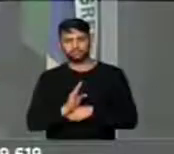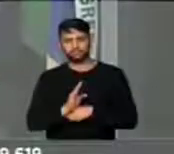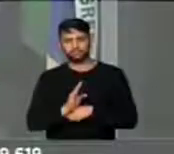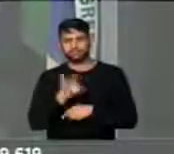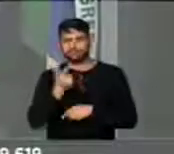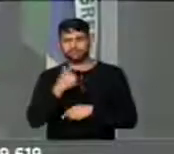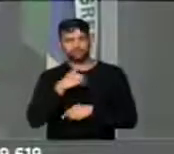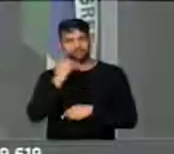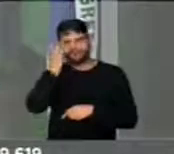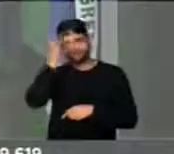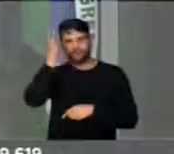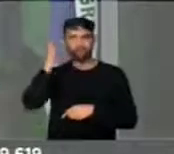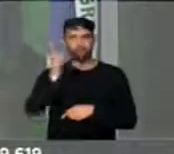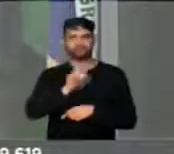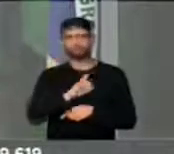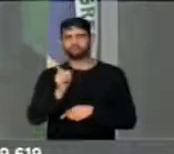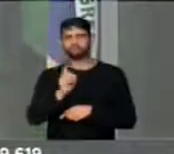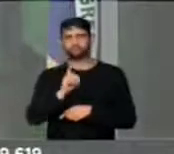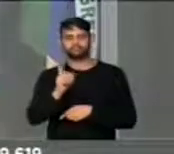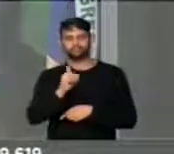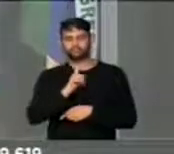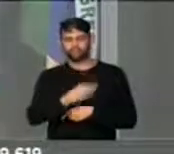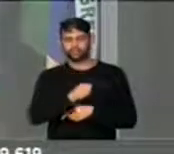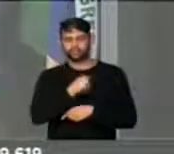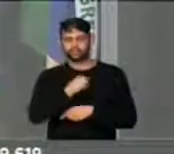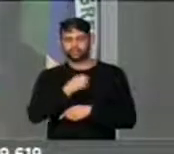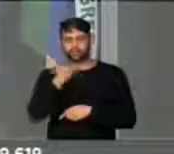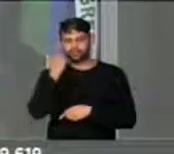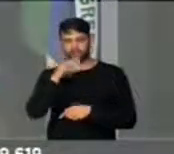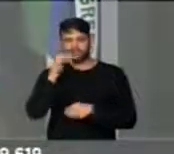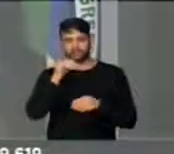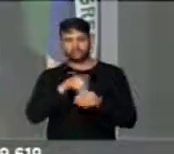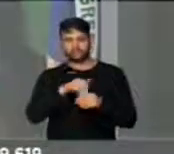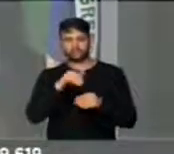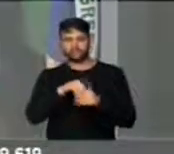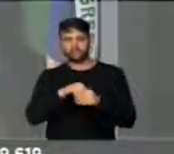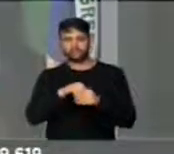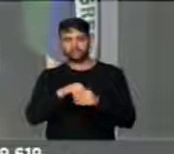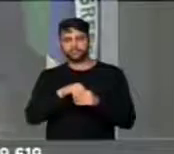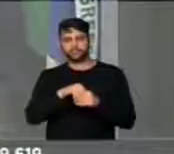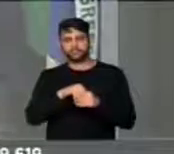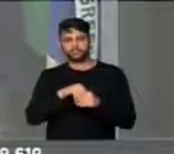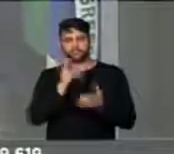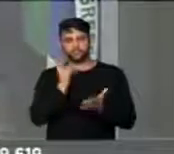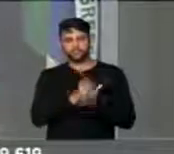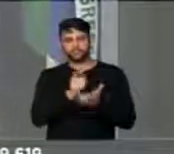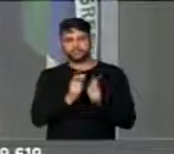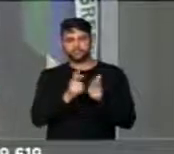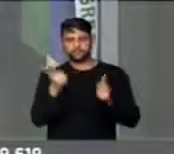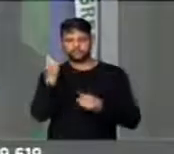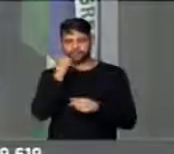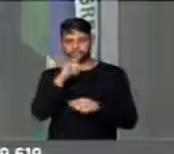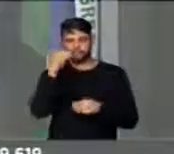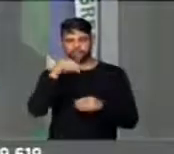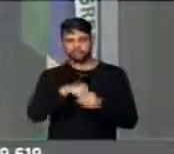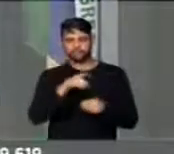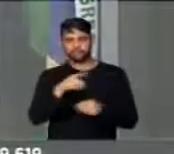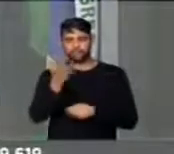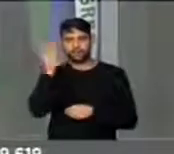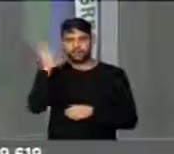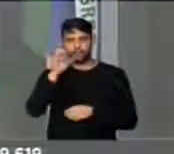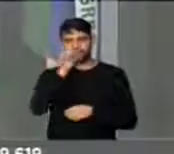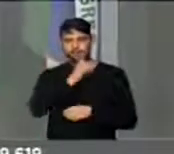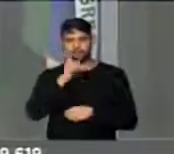Não é fácil obter-se a votação consagradora que se obteve aqui naquele